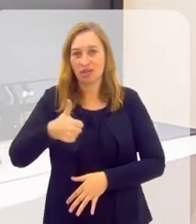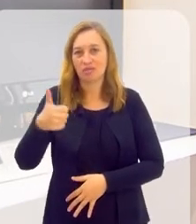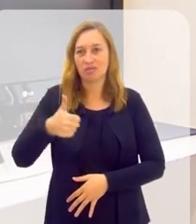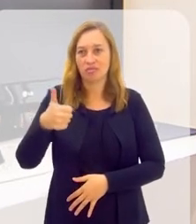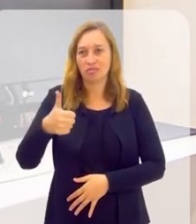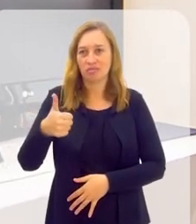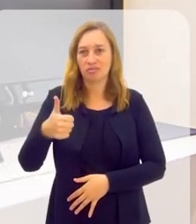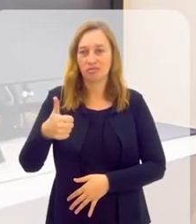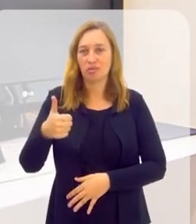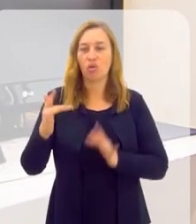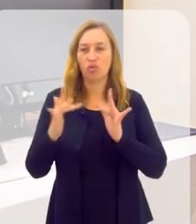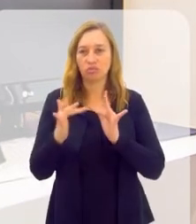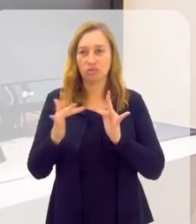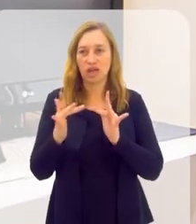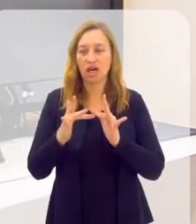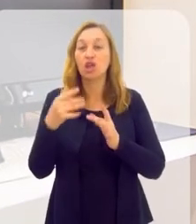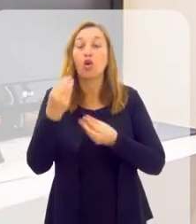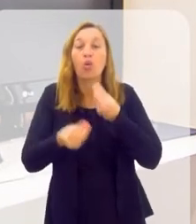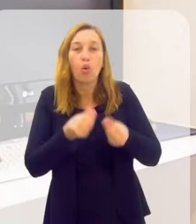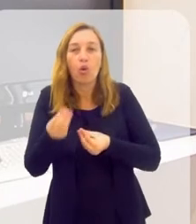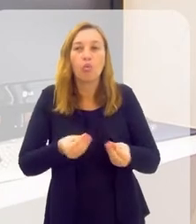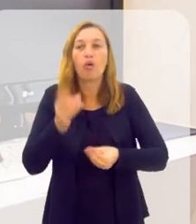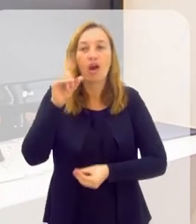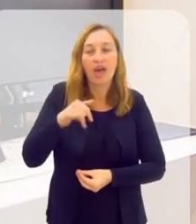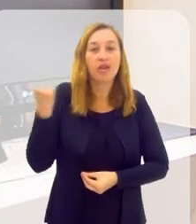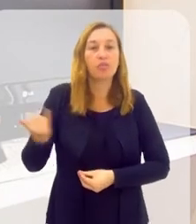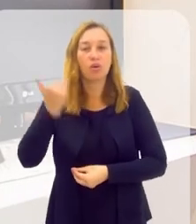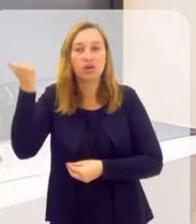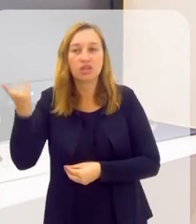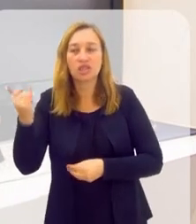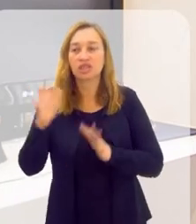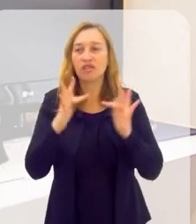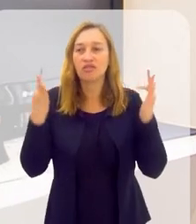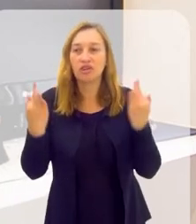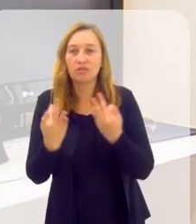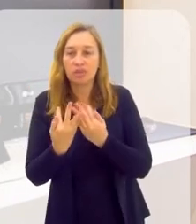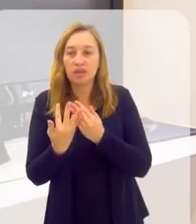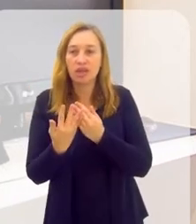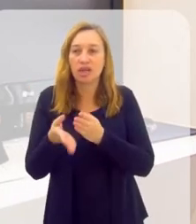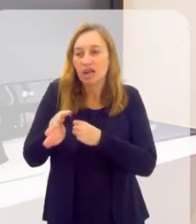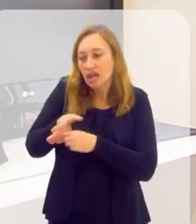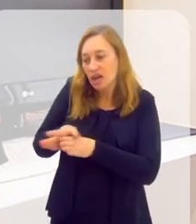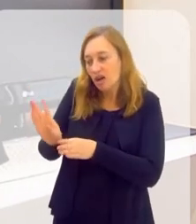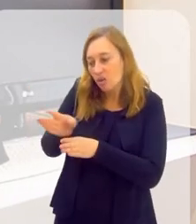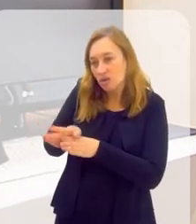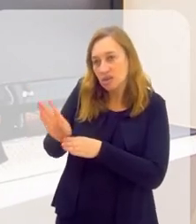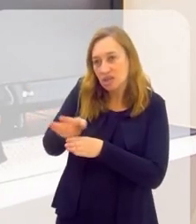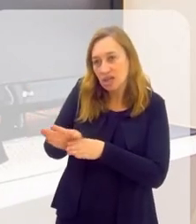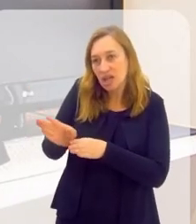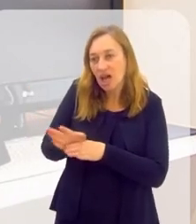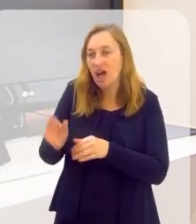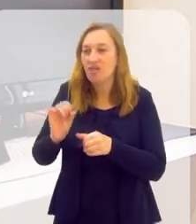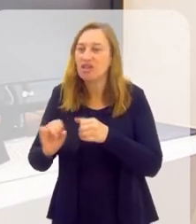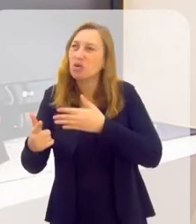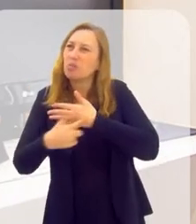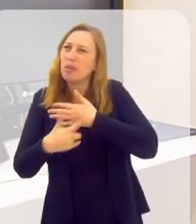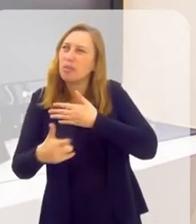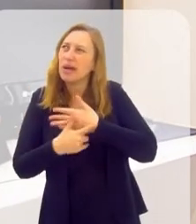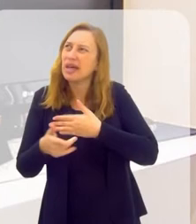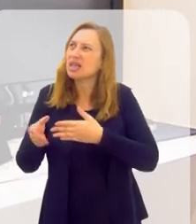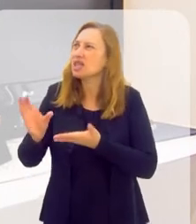criança participa. Então, como é importante trazer a família e fazer um papel ali de, eu não vou nem dizer